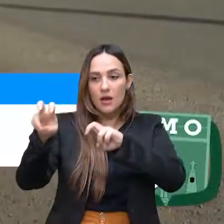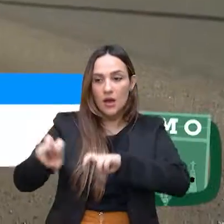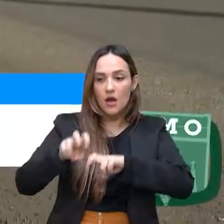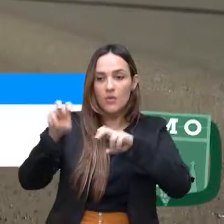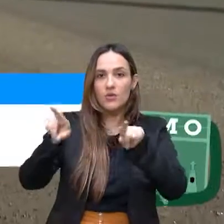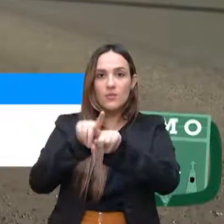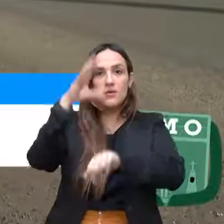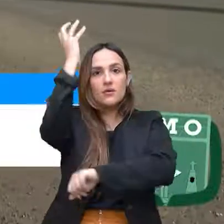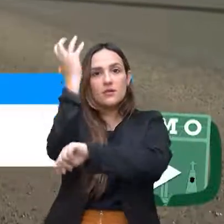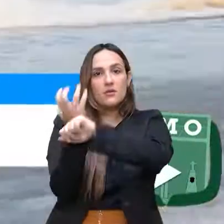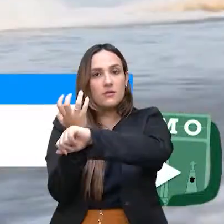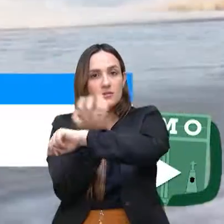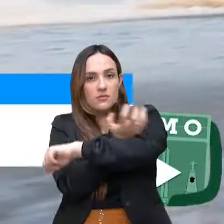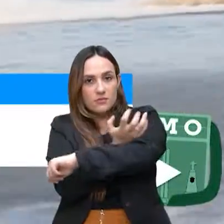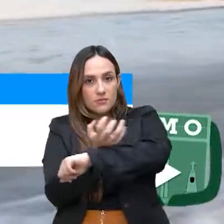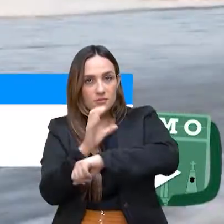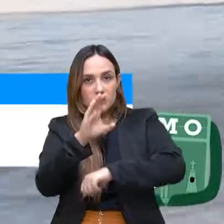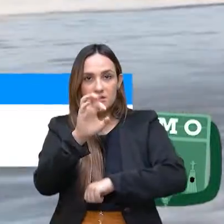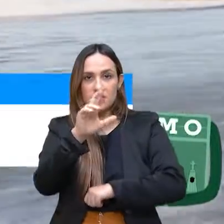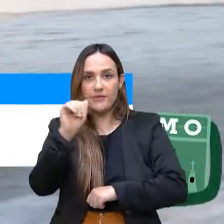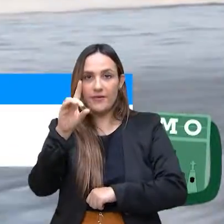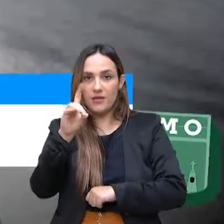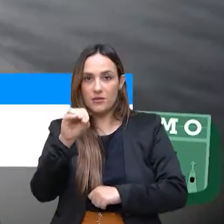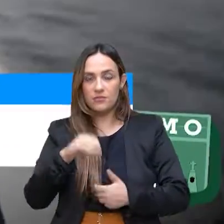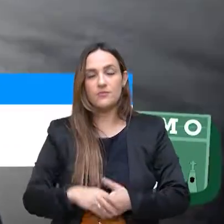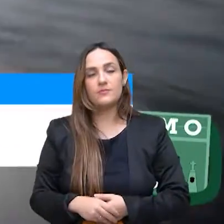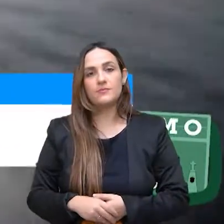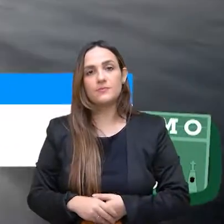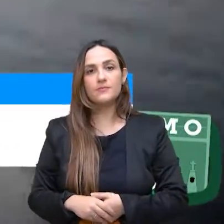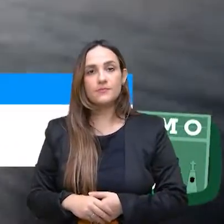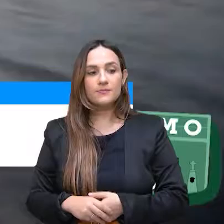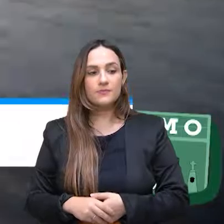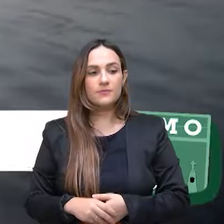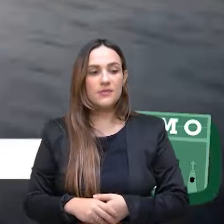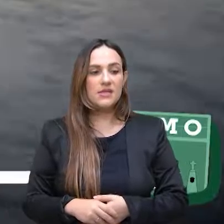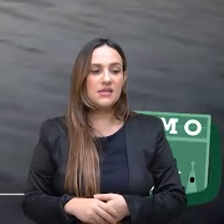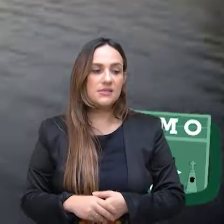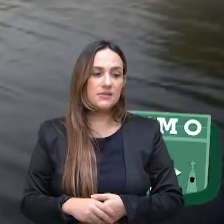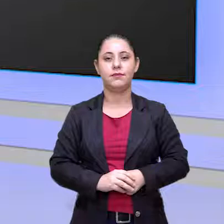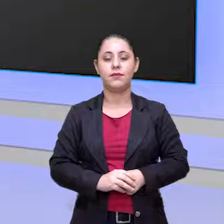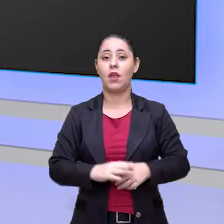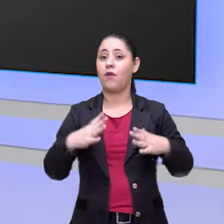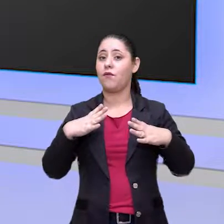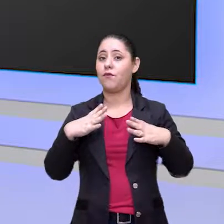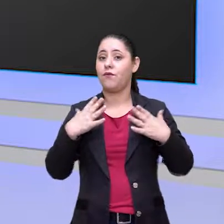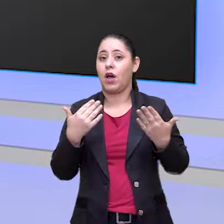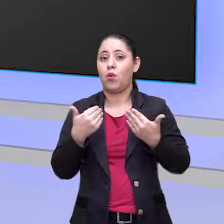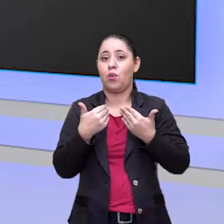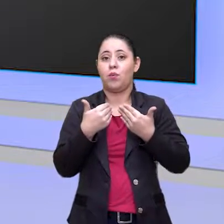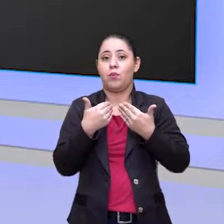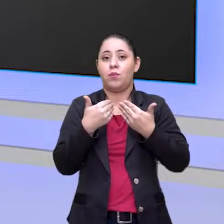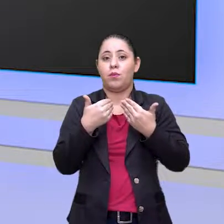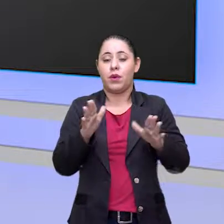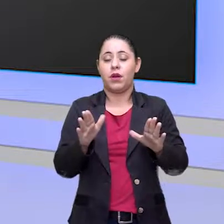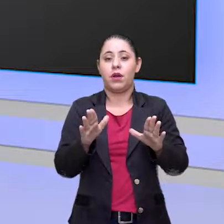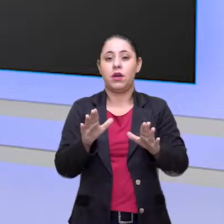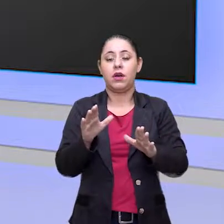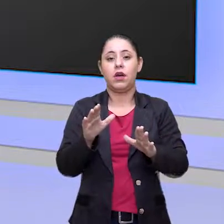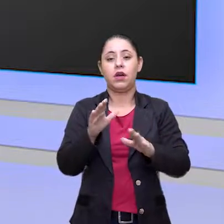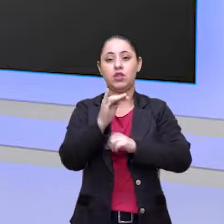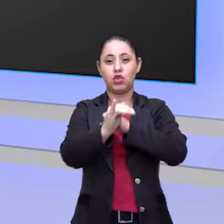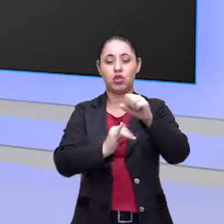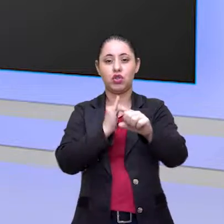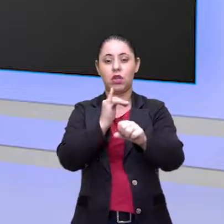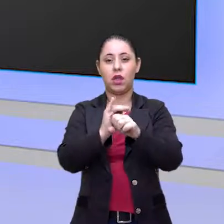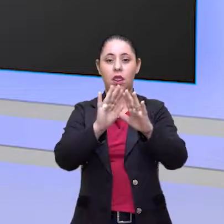engloba 4 biomas: Pantanal, Amazônia, Campo e Cerrado. Em evento de inauguração da